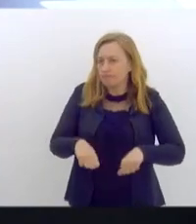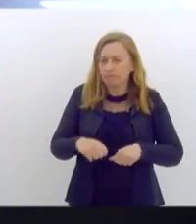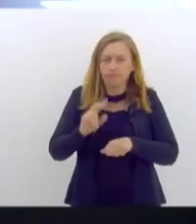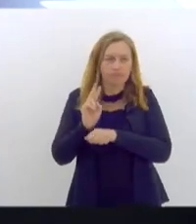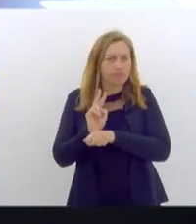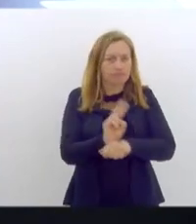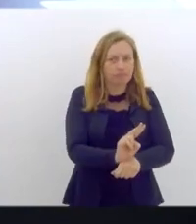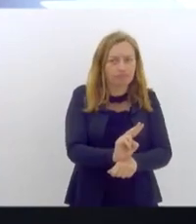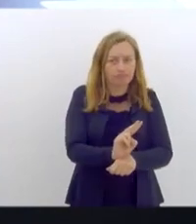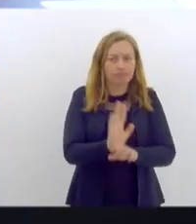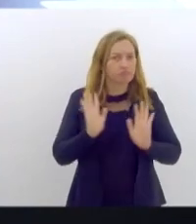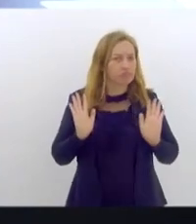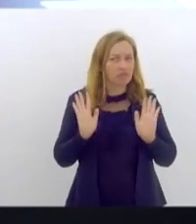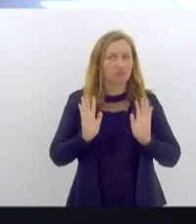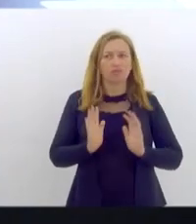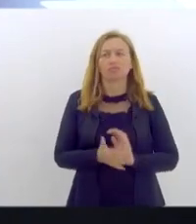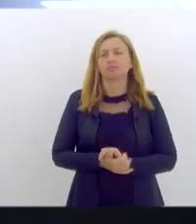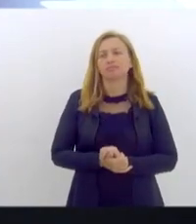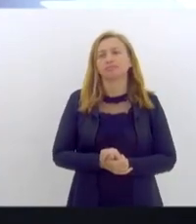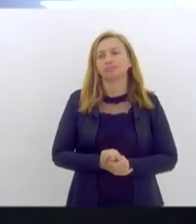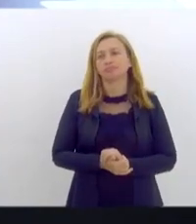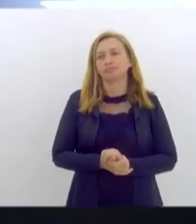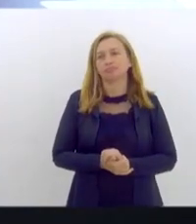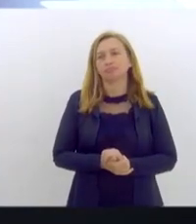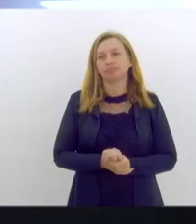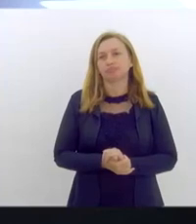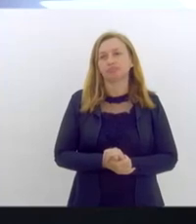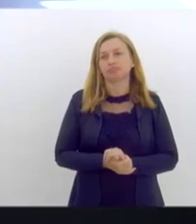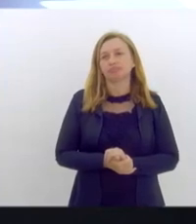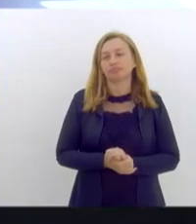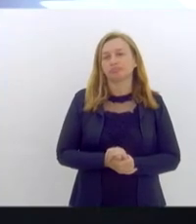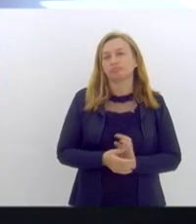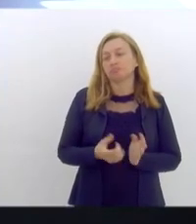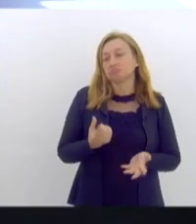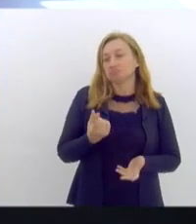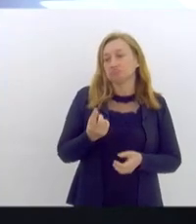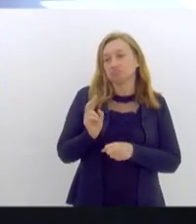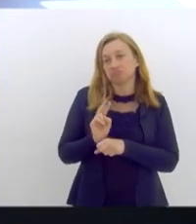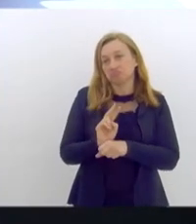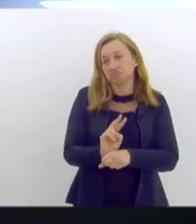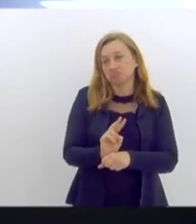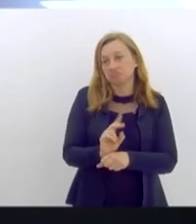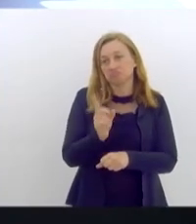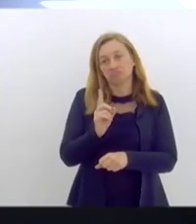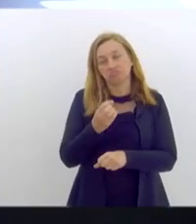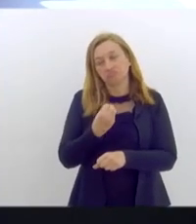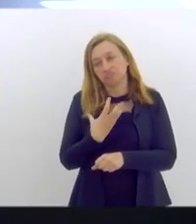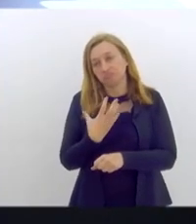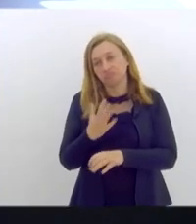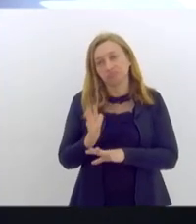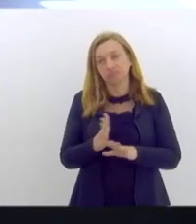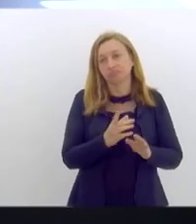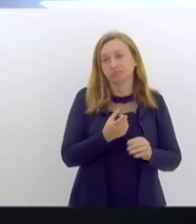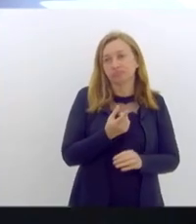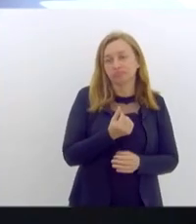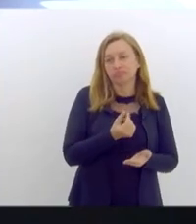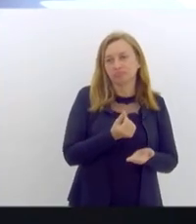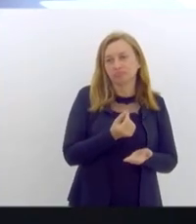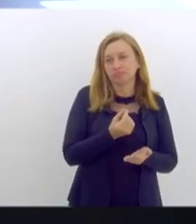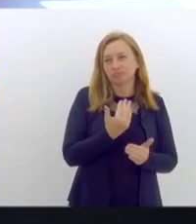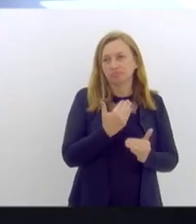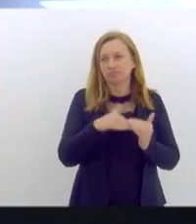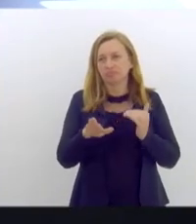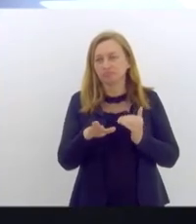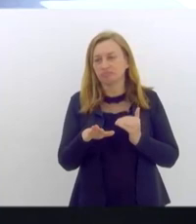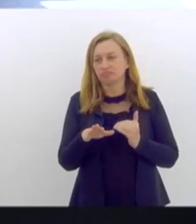ou a condição desses empréstimos não são boas aí o dinheiro vai para